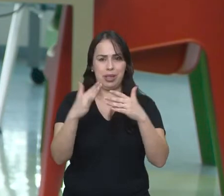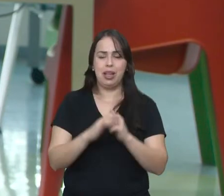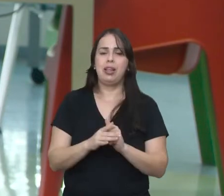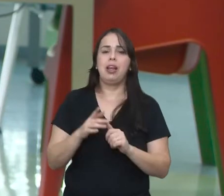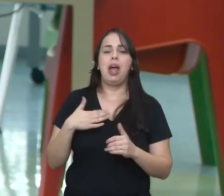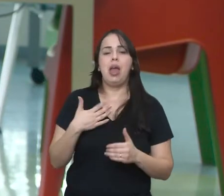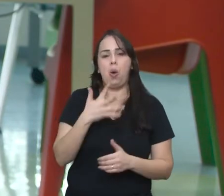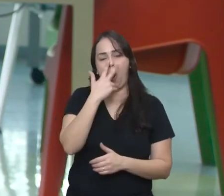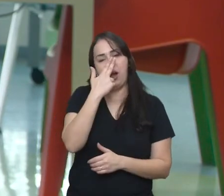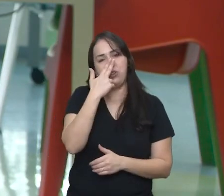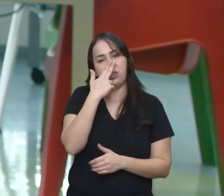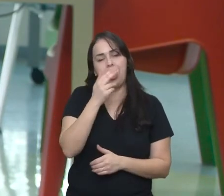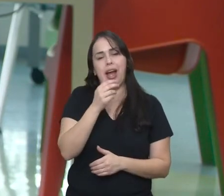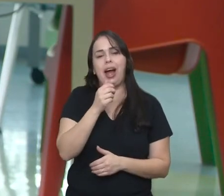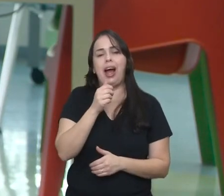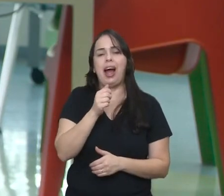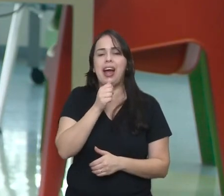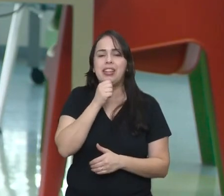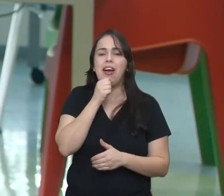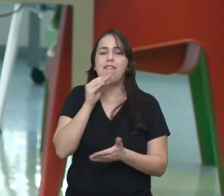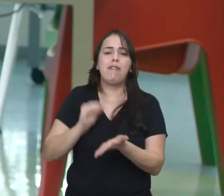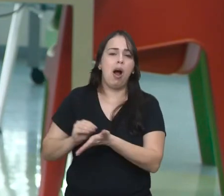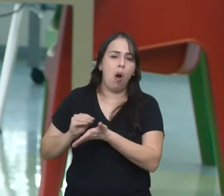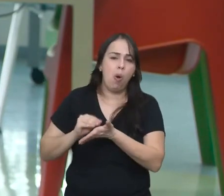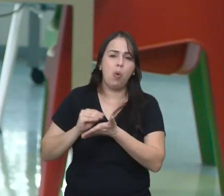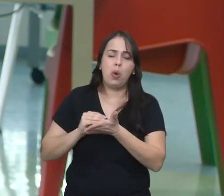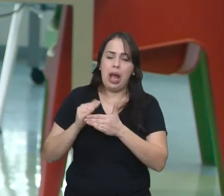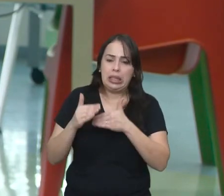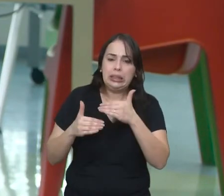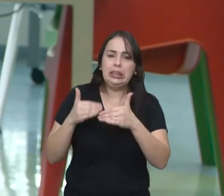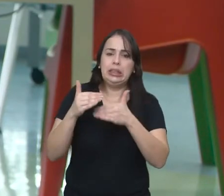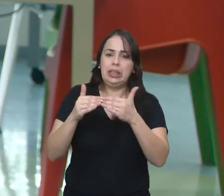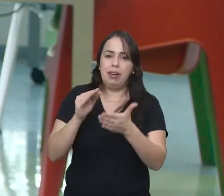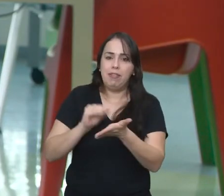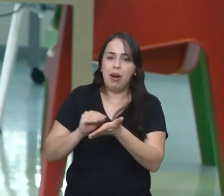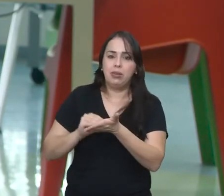educação, a democracia e assim por diante. Eu acho que no Brasil a gente ainda está longe disso,